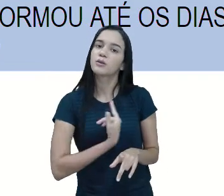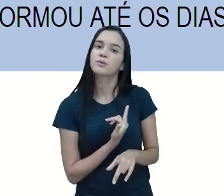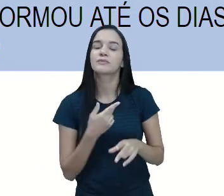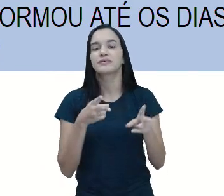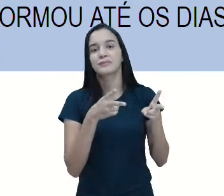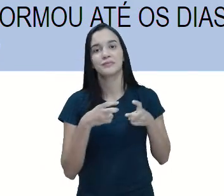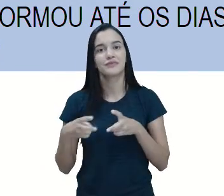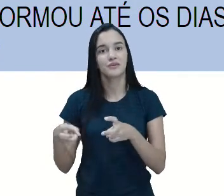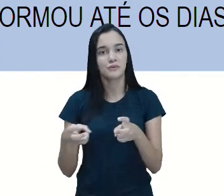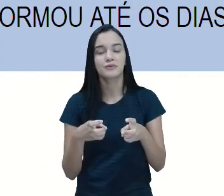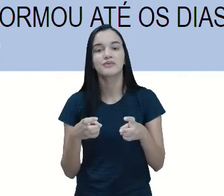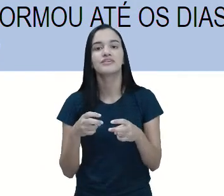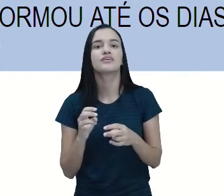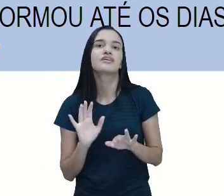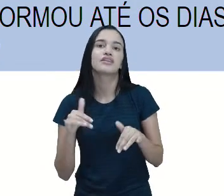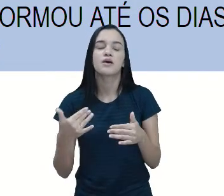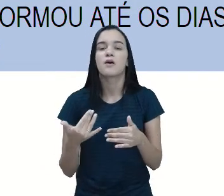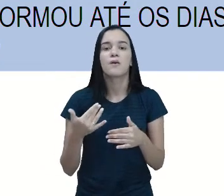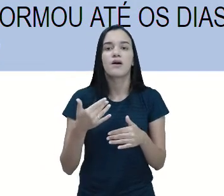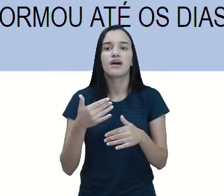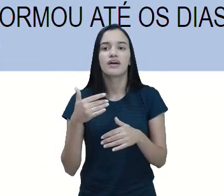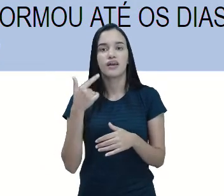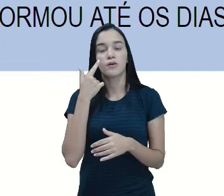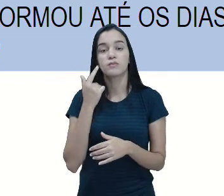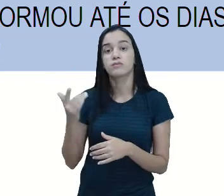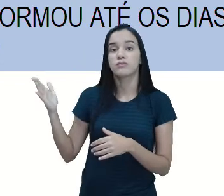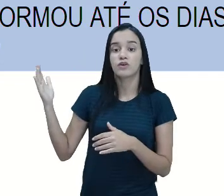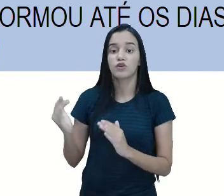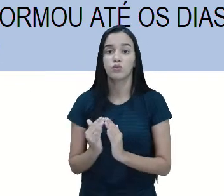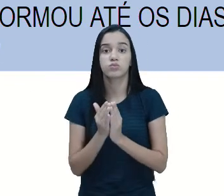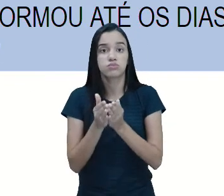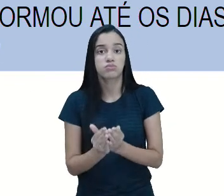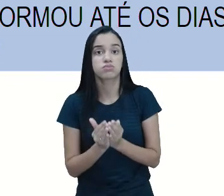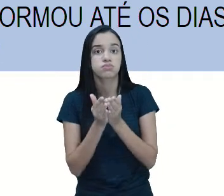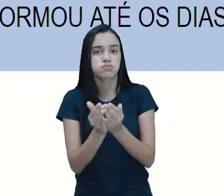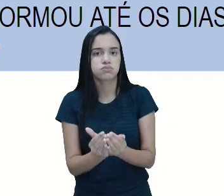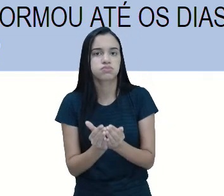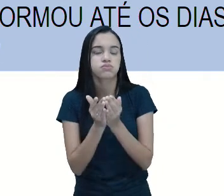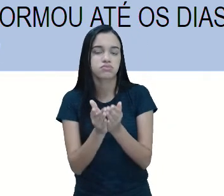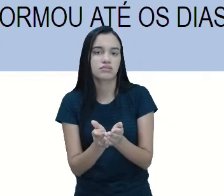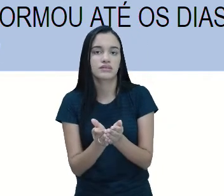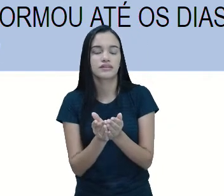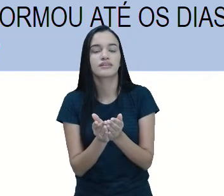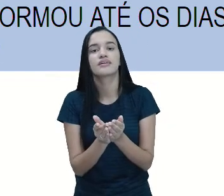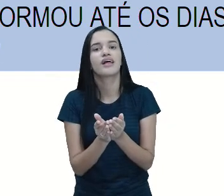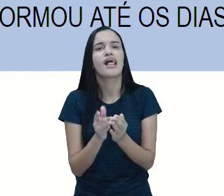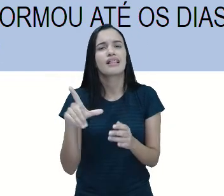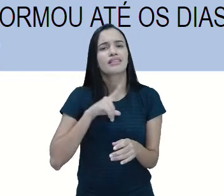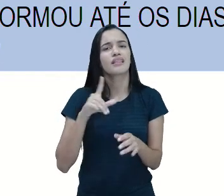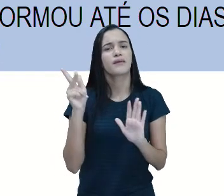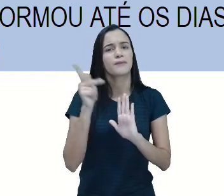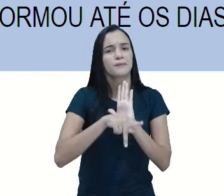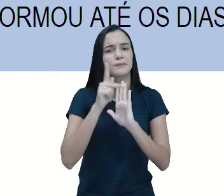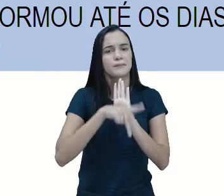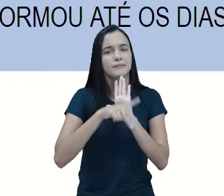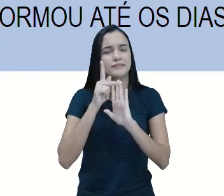né? Embora sim o porto ele se encontra temporariamente desativado, tem um projeto